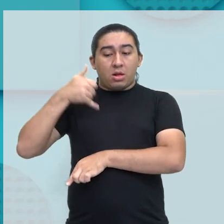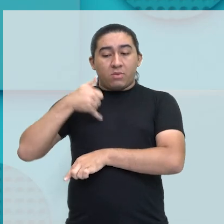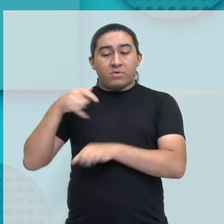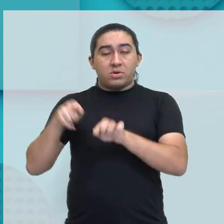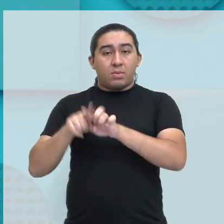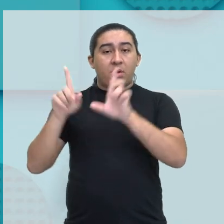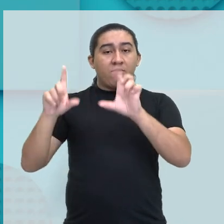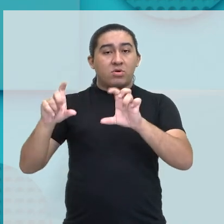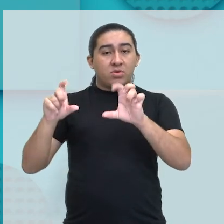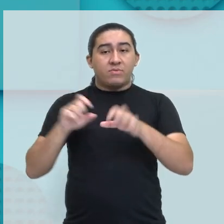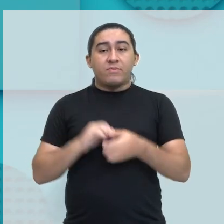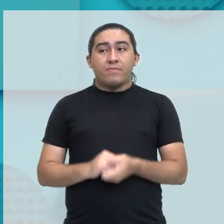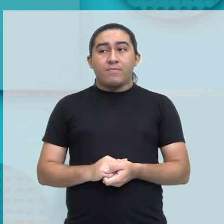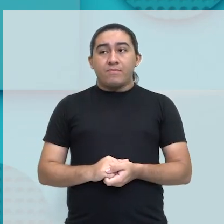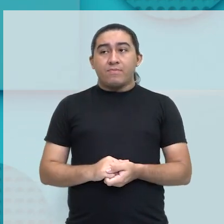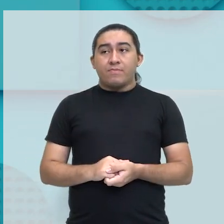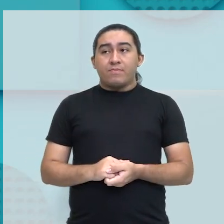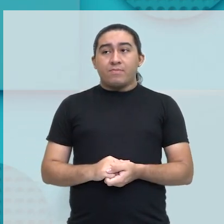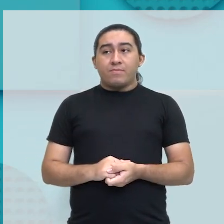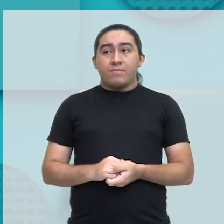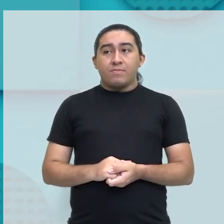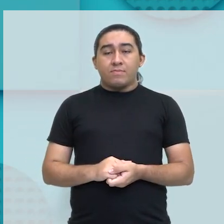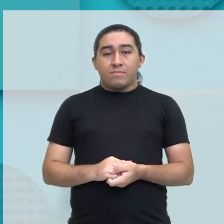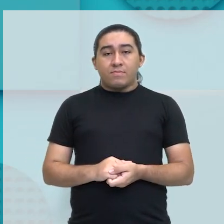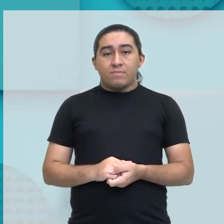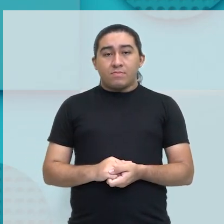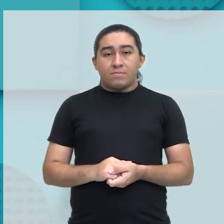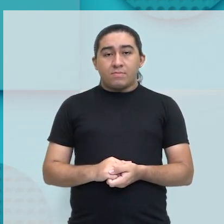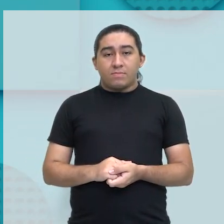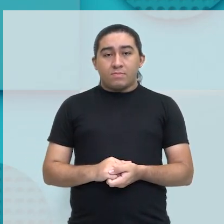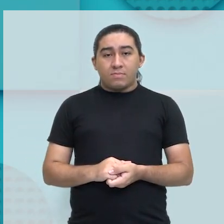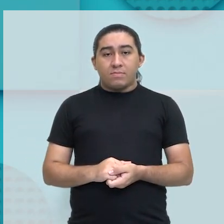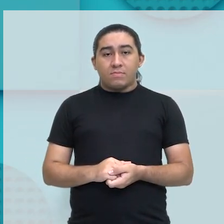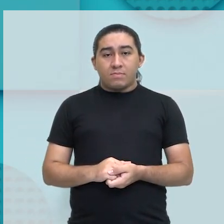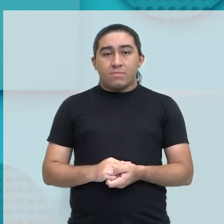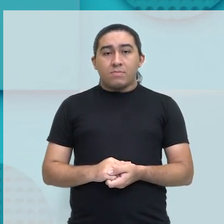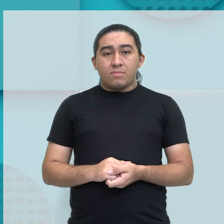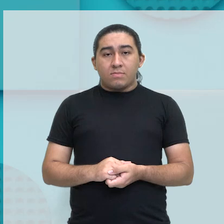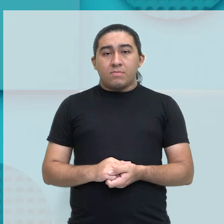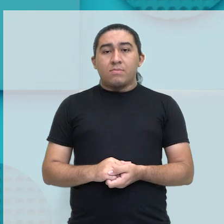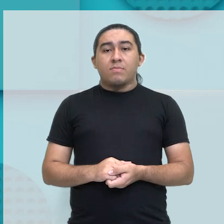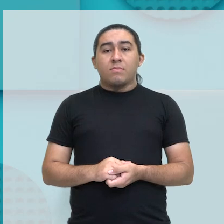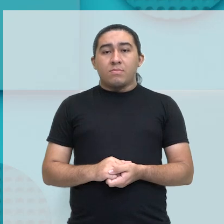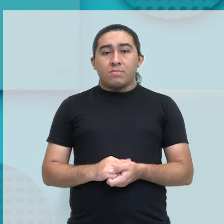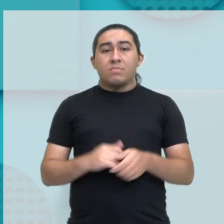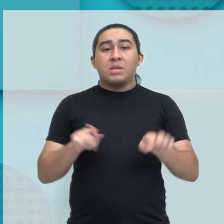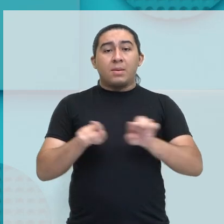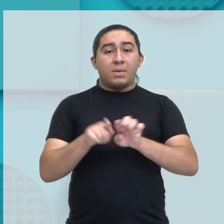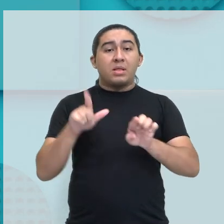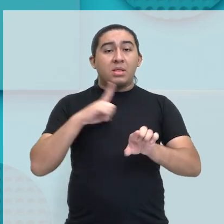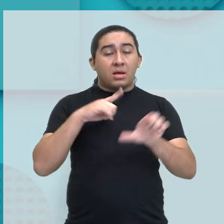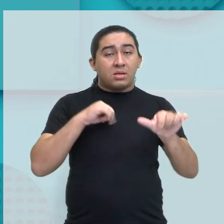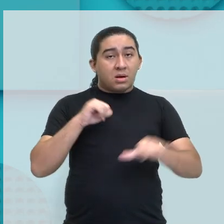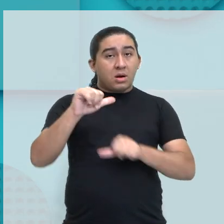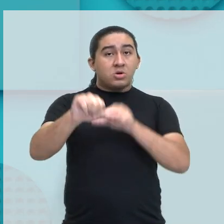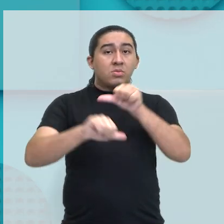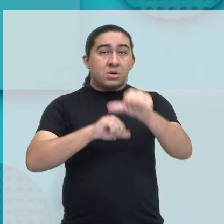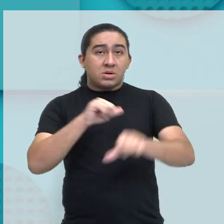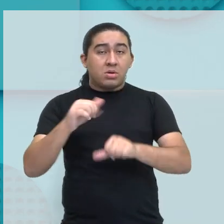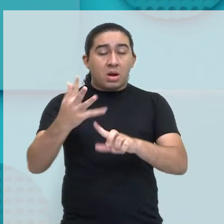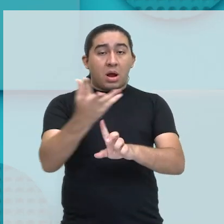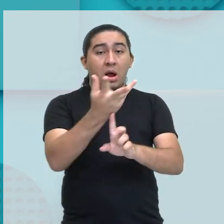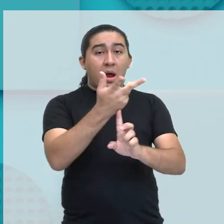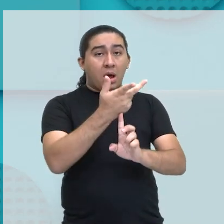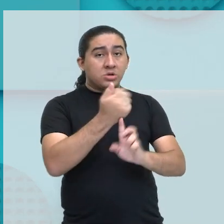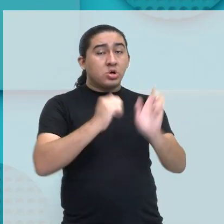E também não poderia deixar de haver também mudanças nas artes plásticas. Então, os artistas